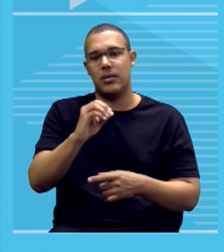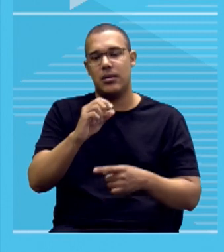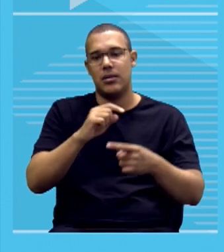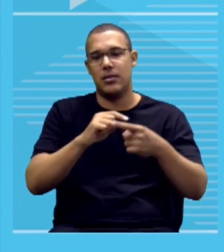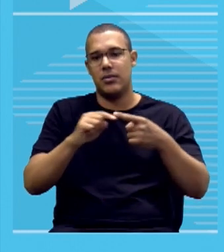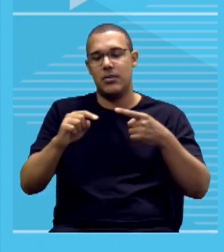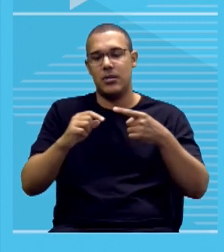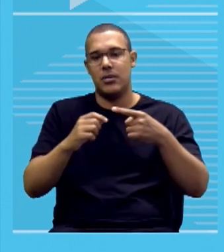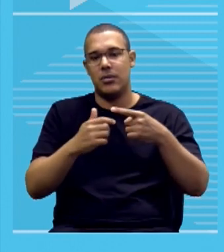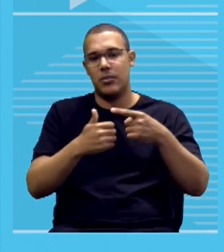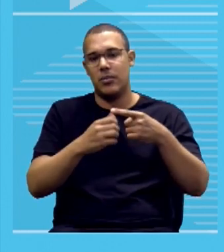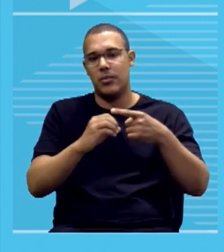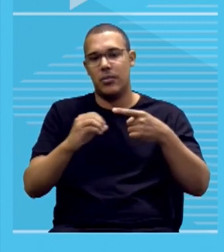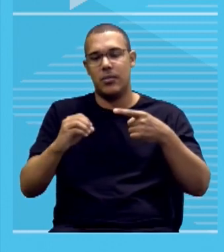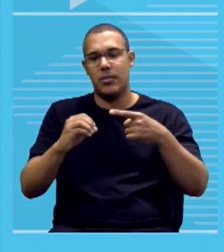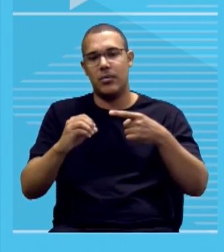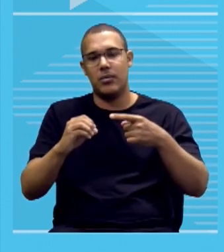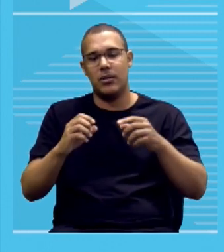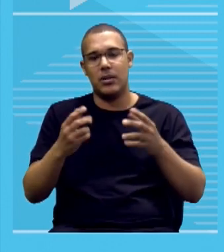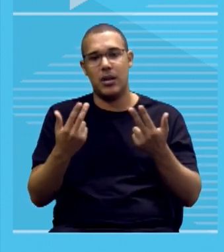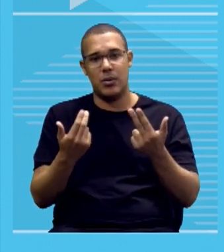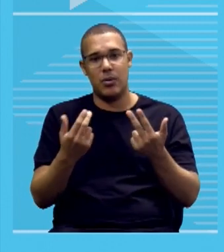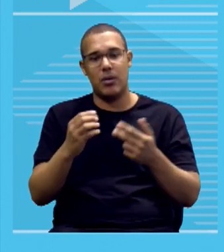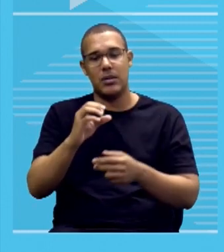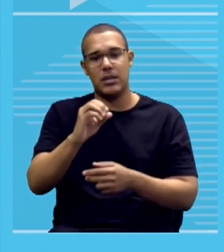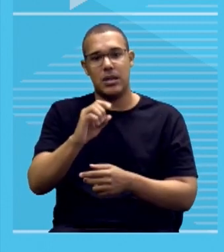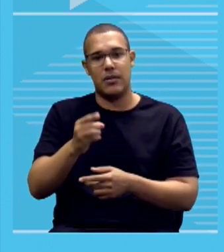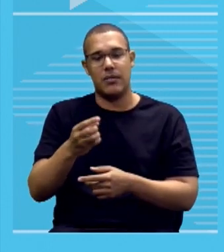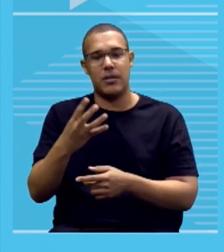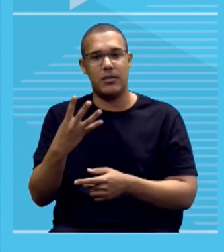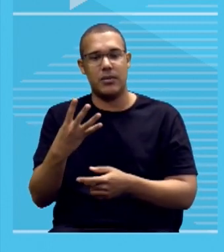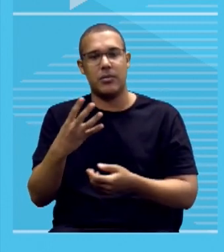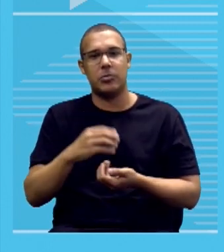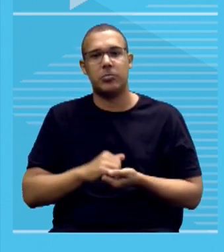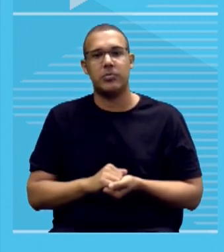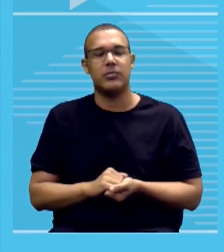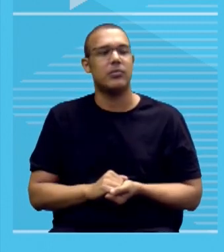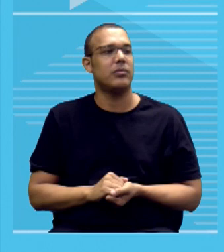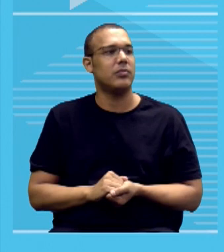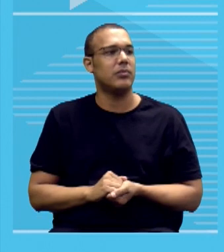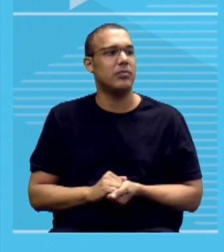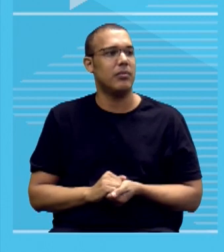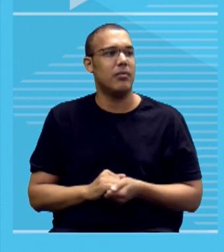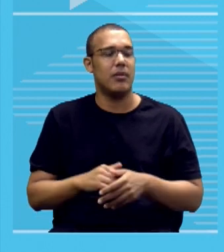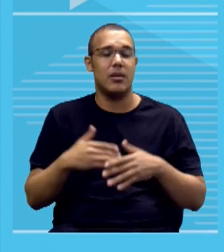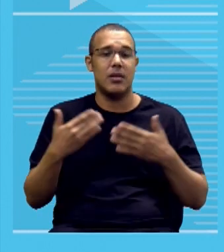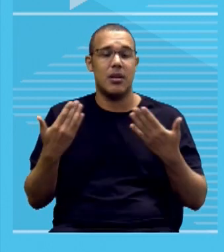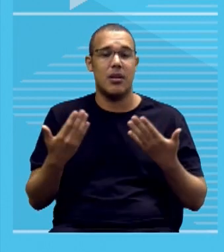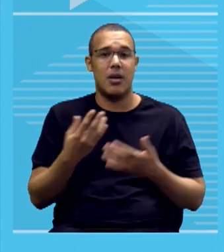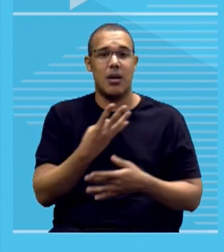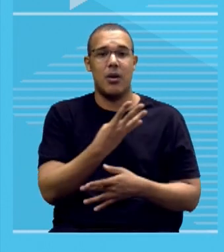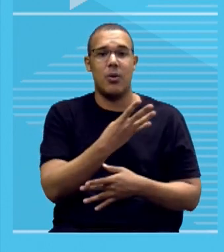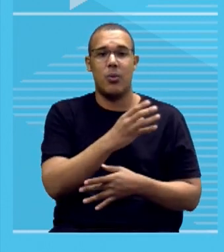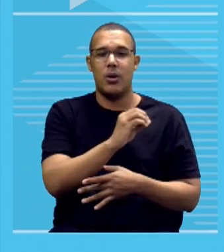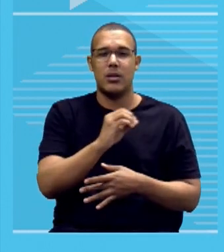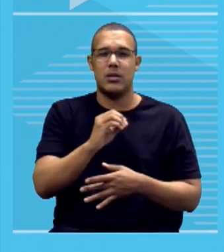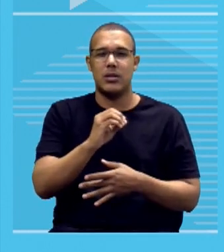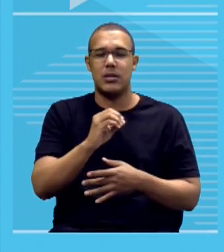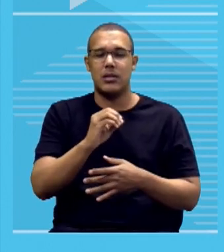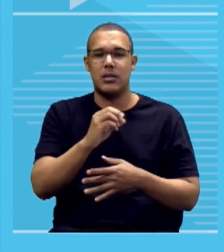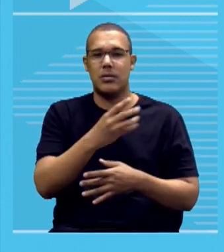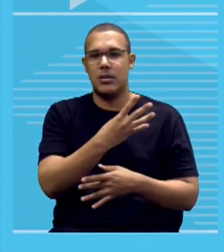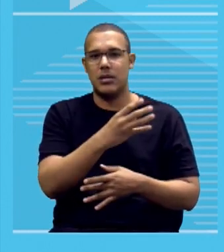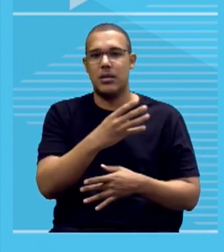1000, que daria 0,4. Então o valor da minha força eletromotriz seria 440 menos